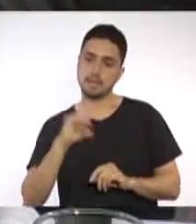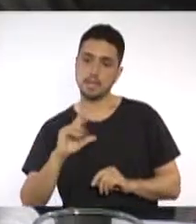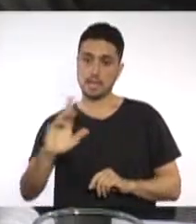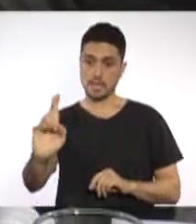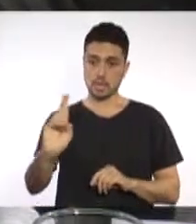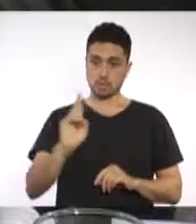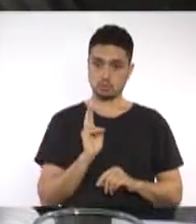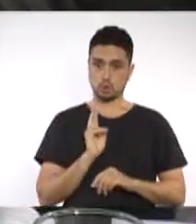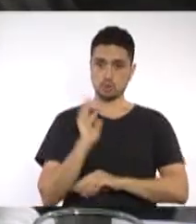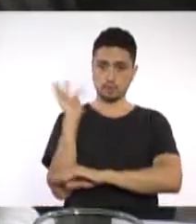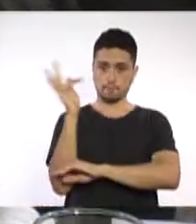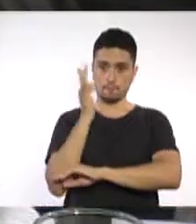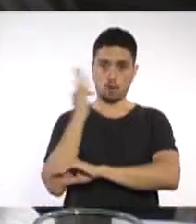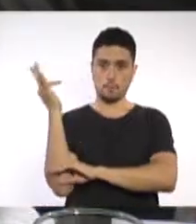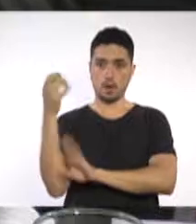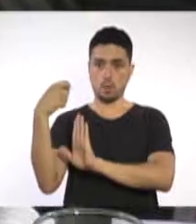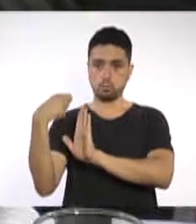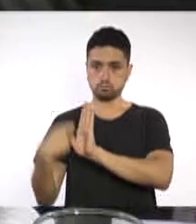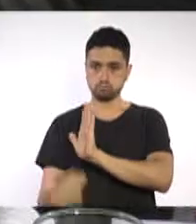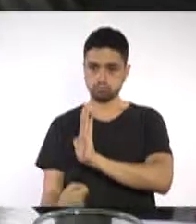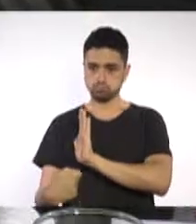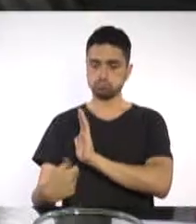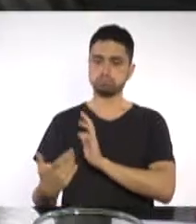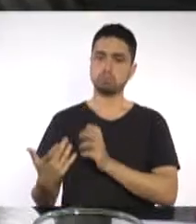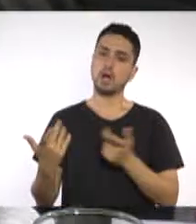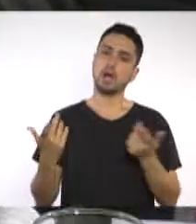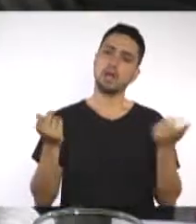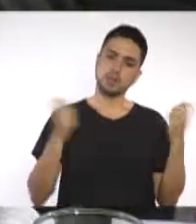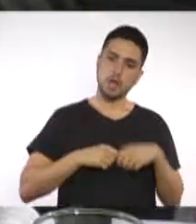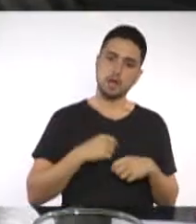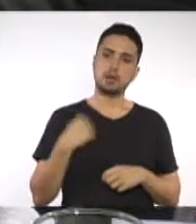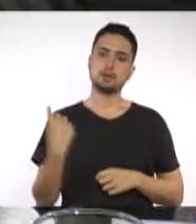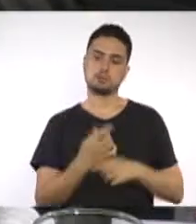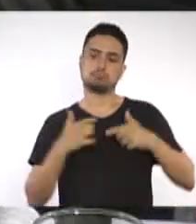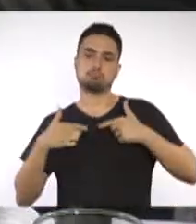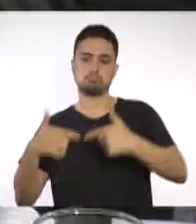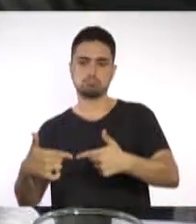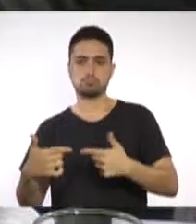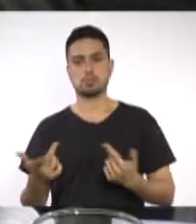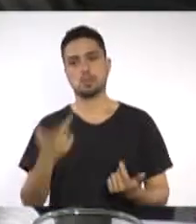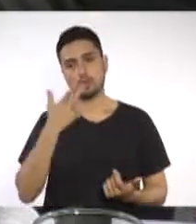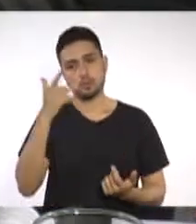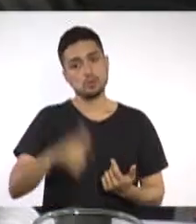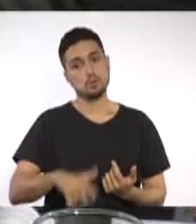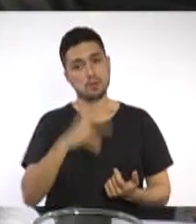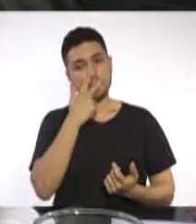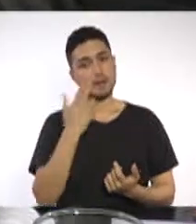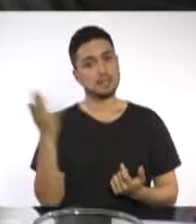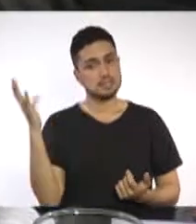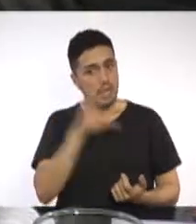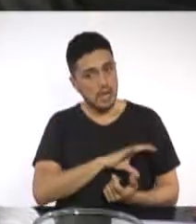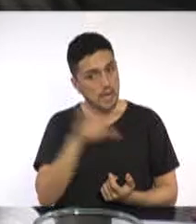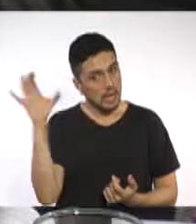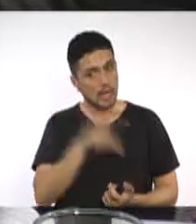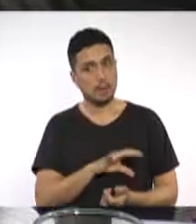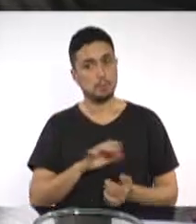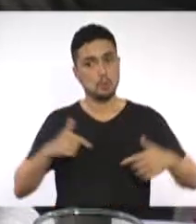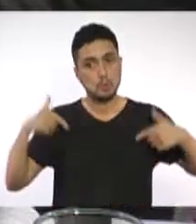formal, caberiam outras medidas. Então, no nosso entendimento, repito, acho intempestiva a medida, porque